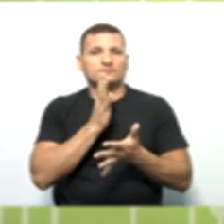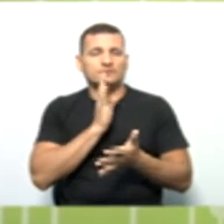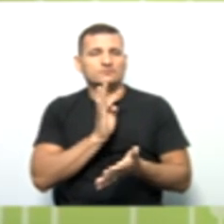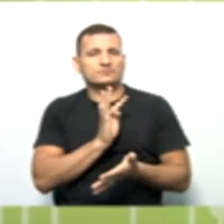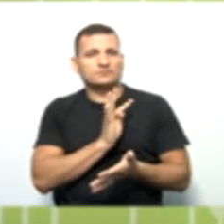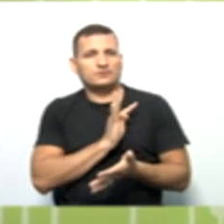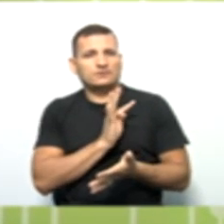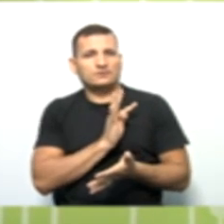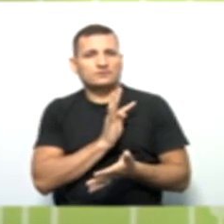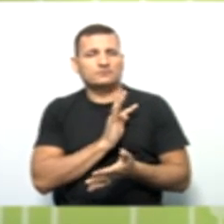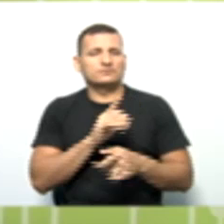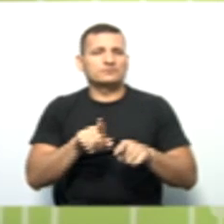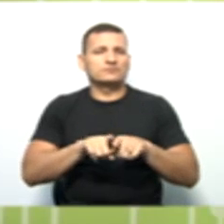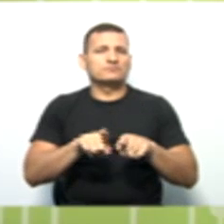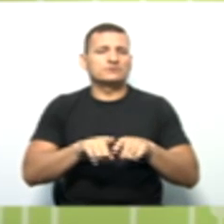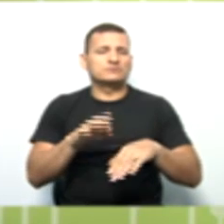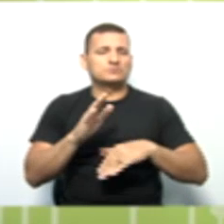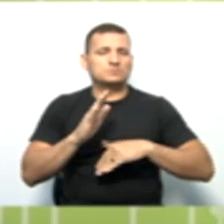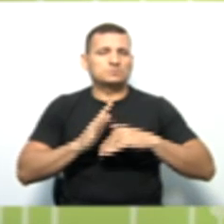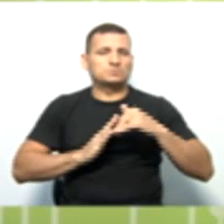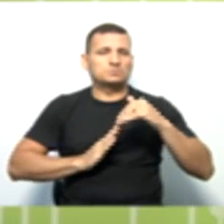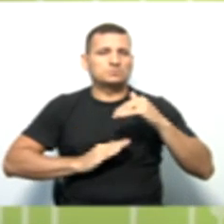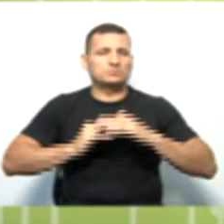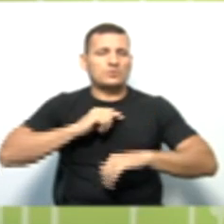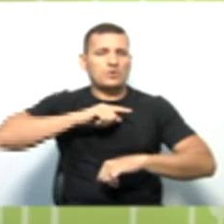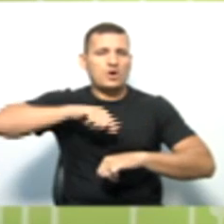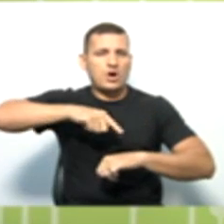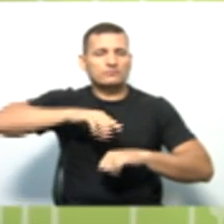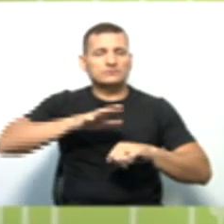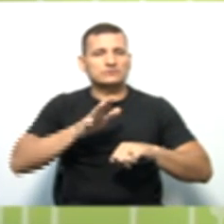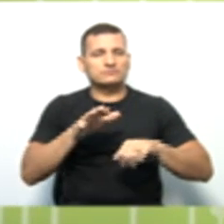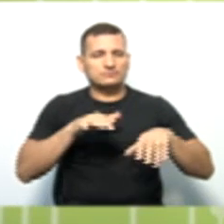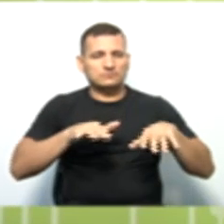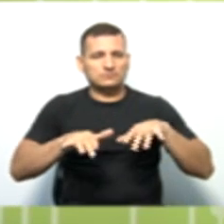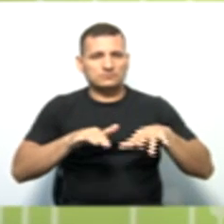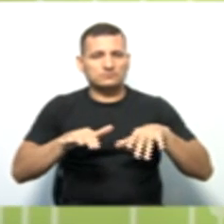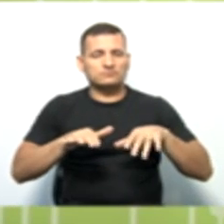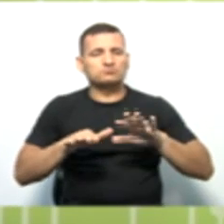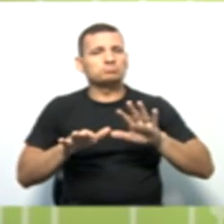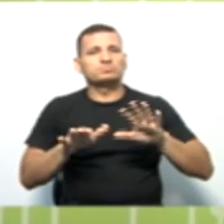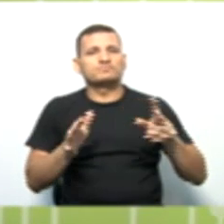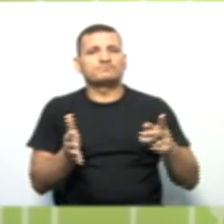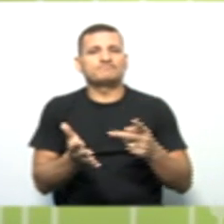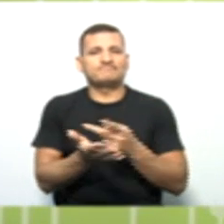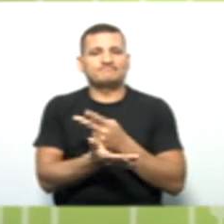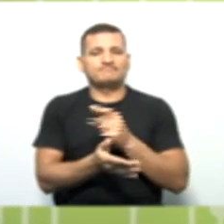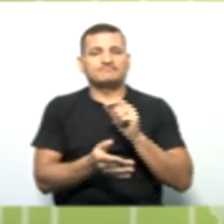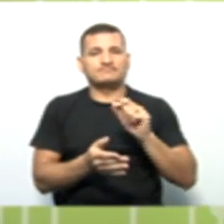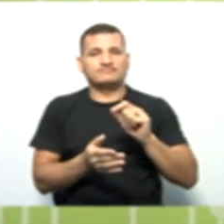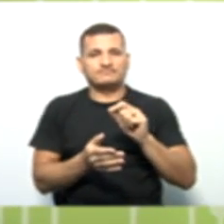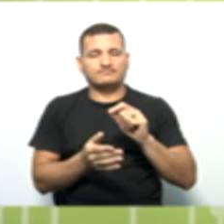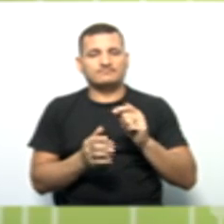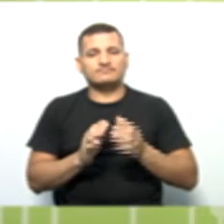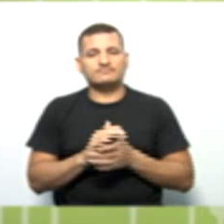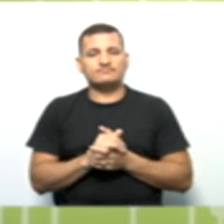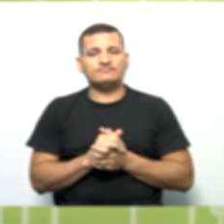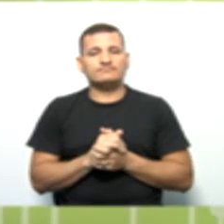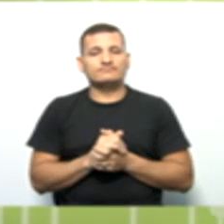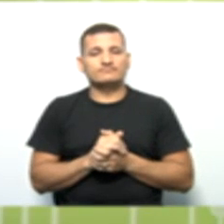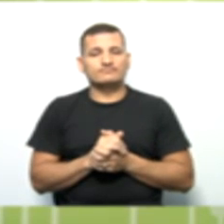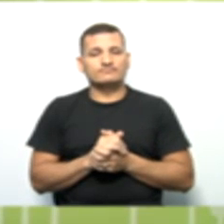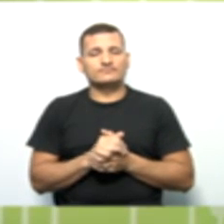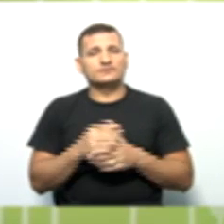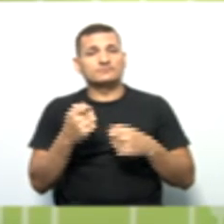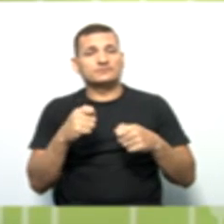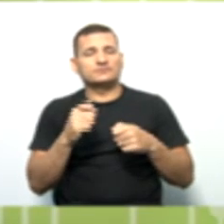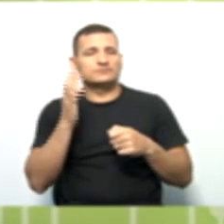muitas horas de programação. E aí, gente, o que acontece? É aquela máxima lá que a gente diz, dividir